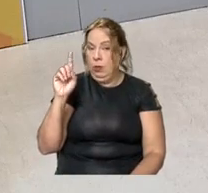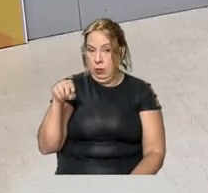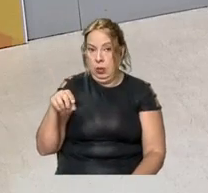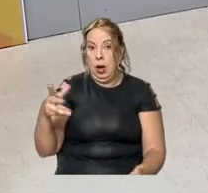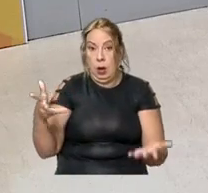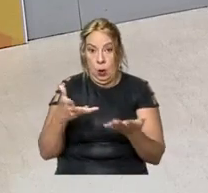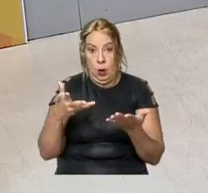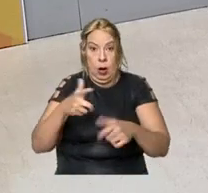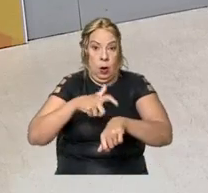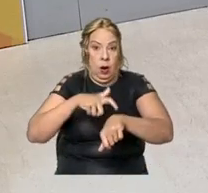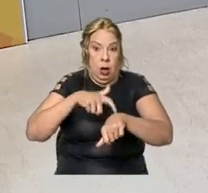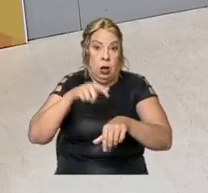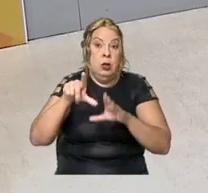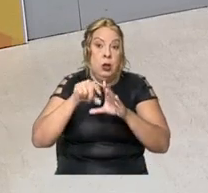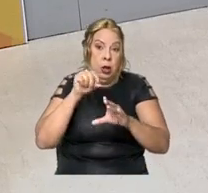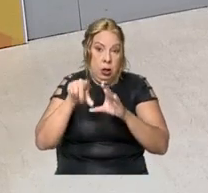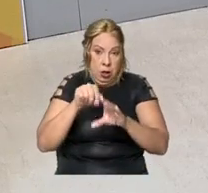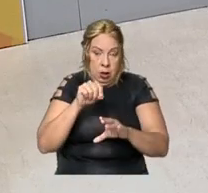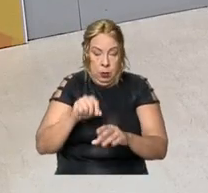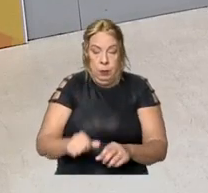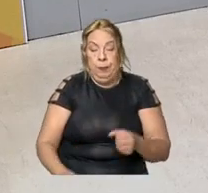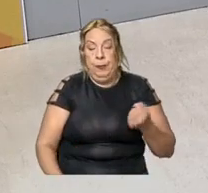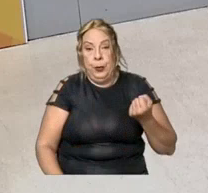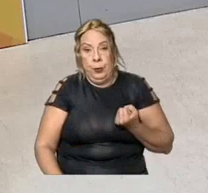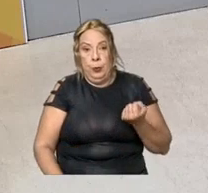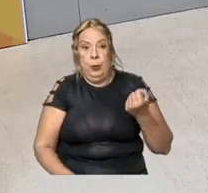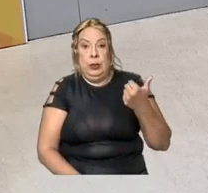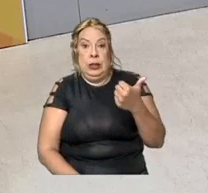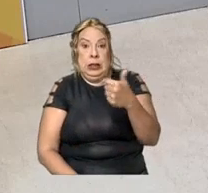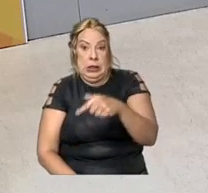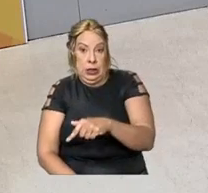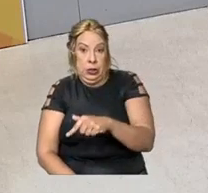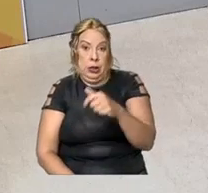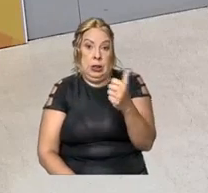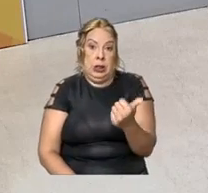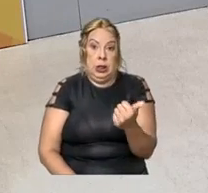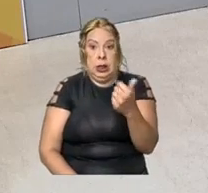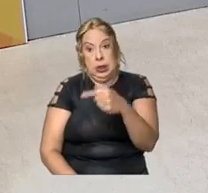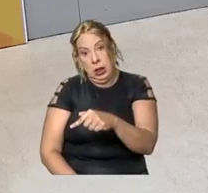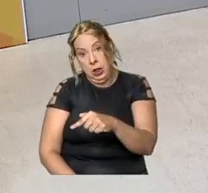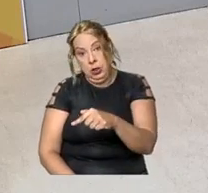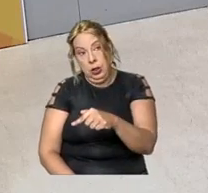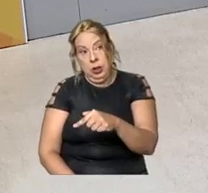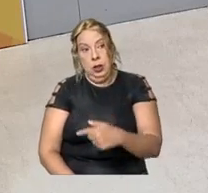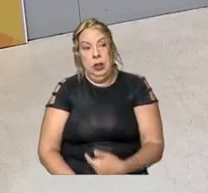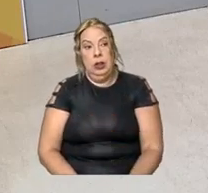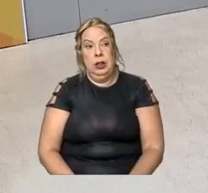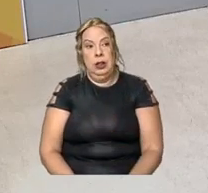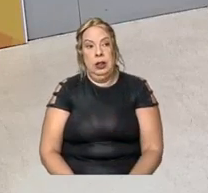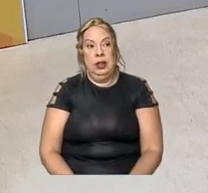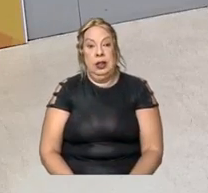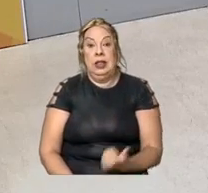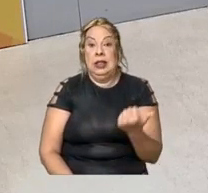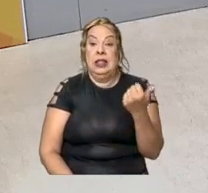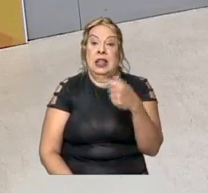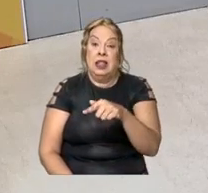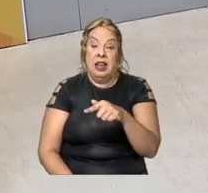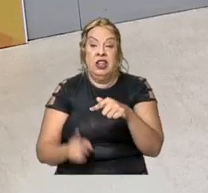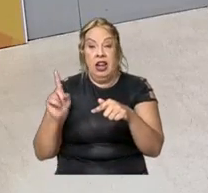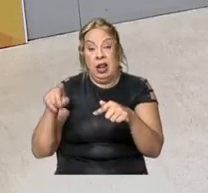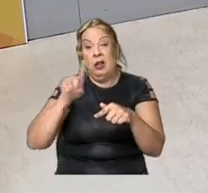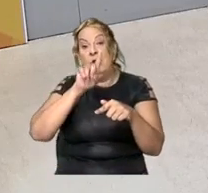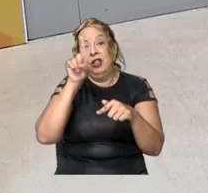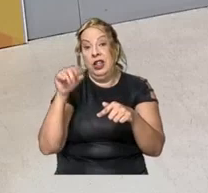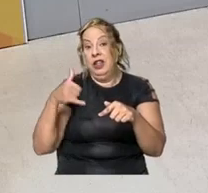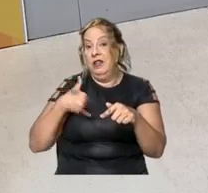tá? Marque agora 17, 17, 17 é o quê? 17 é o aniversário da Jaque,